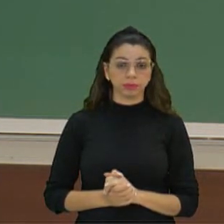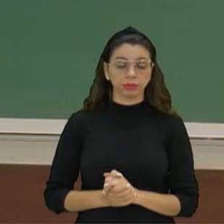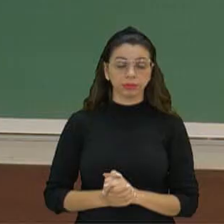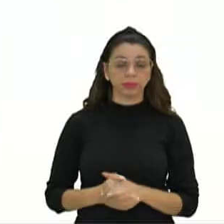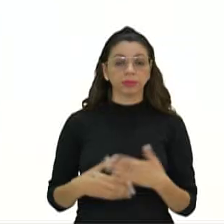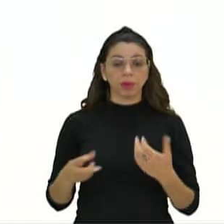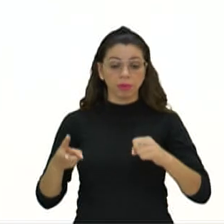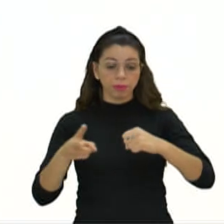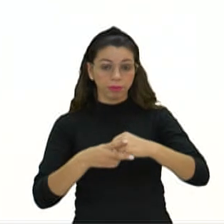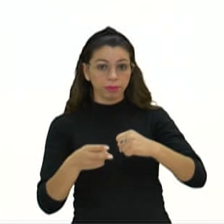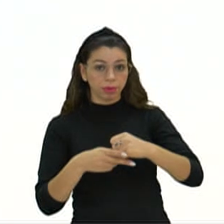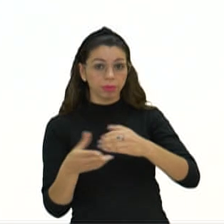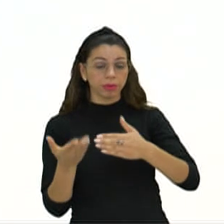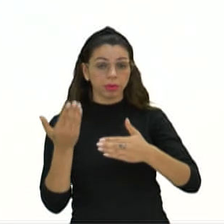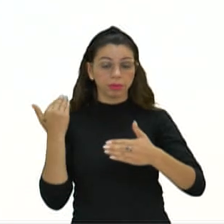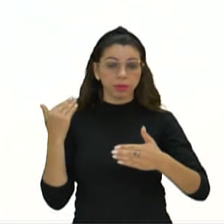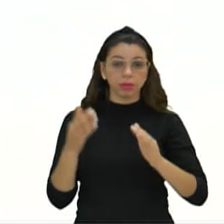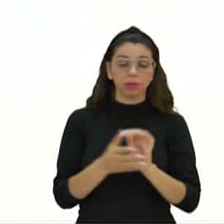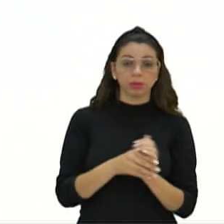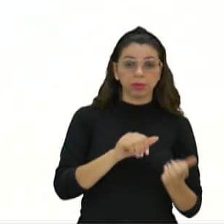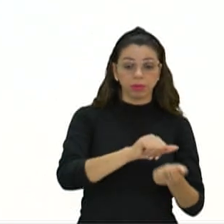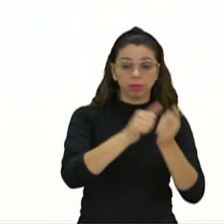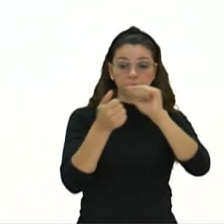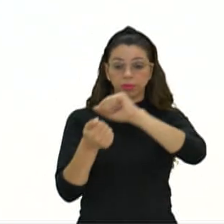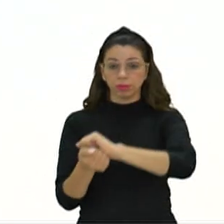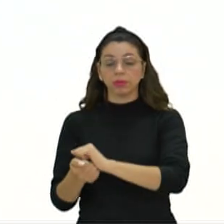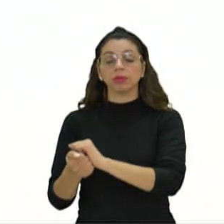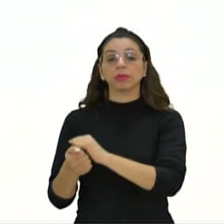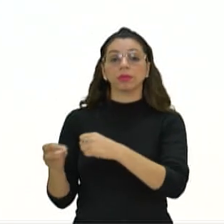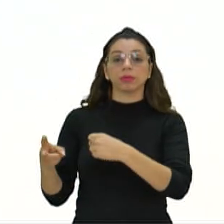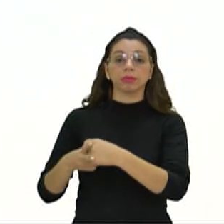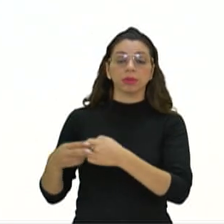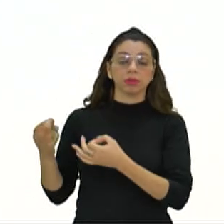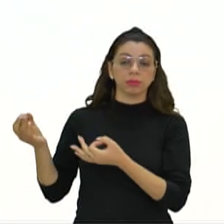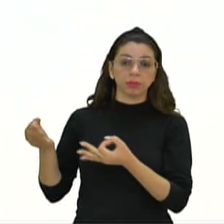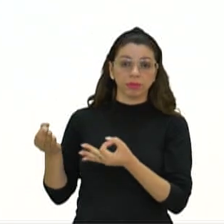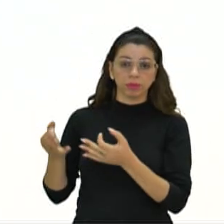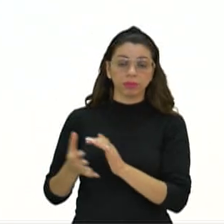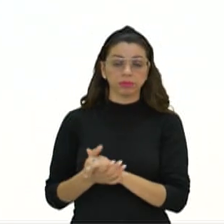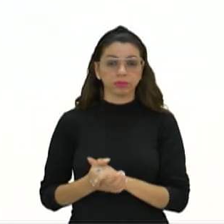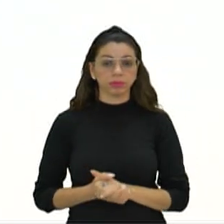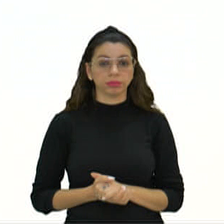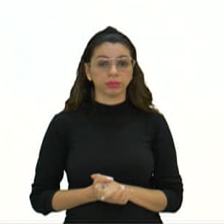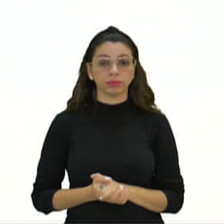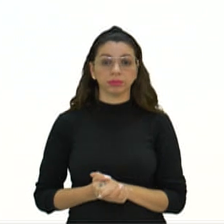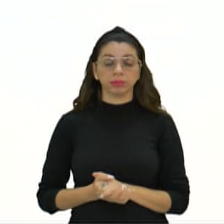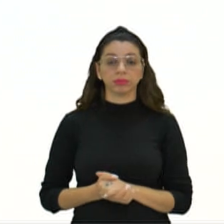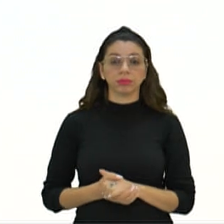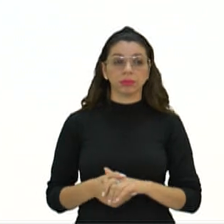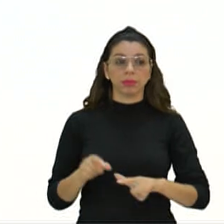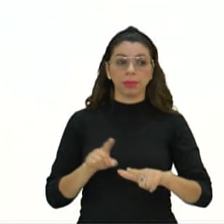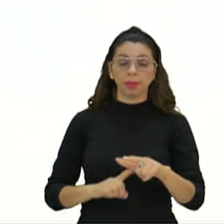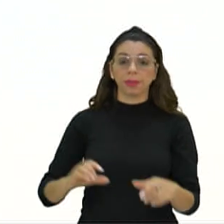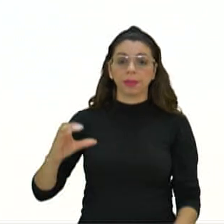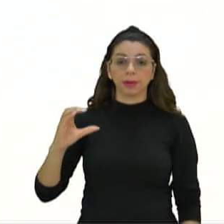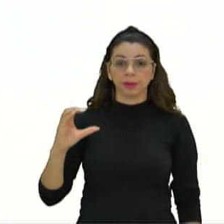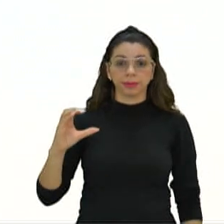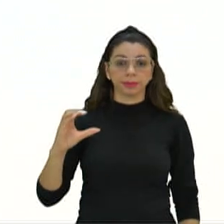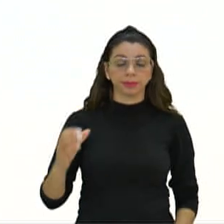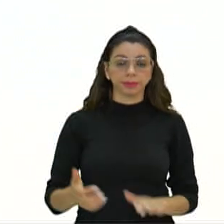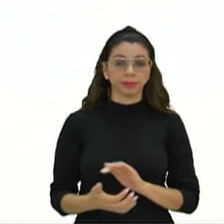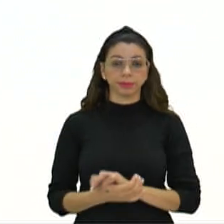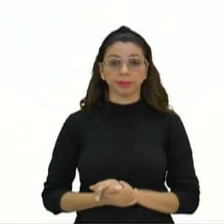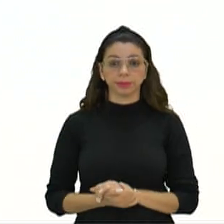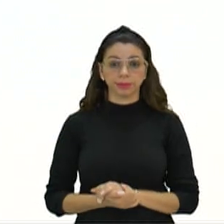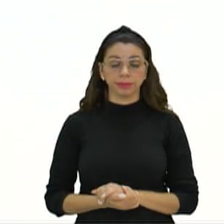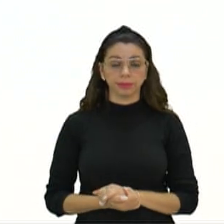verbo estava no passado, ele passa para o passado perfeito. Letter C. Louis said, I wanna go